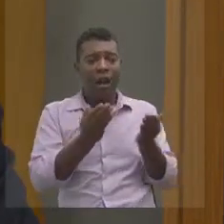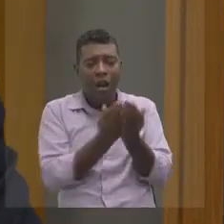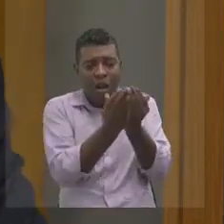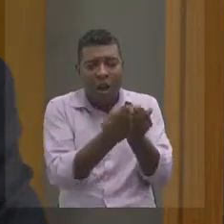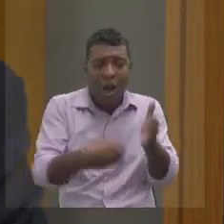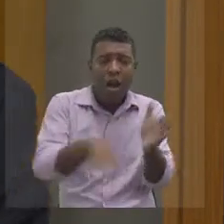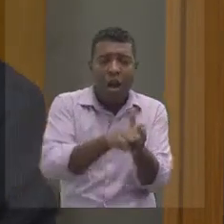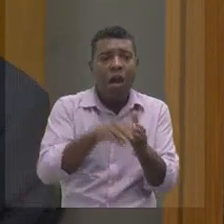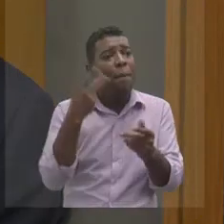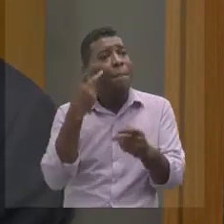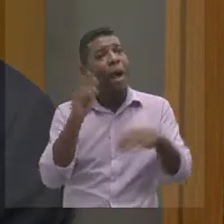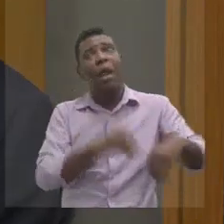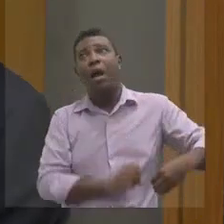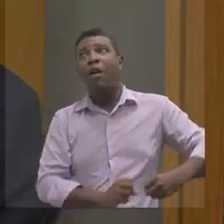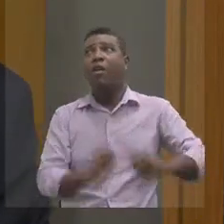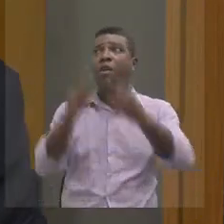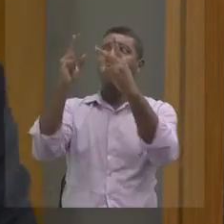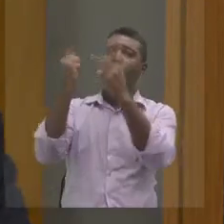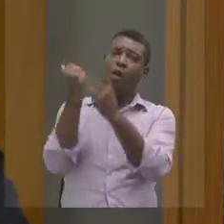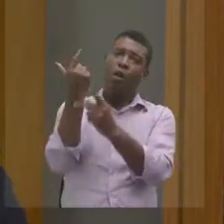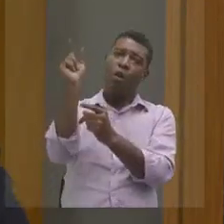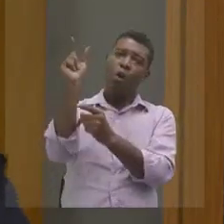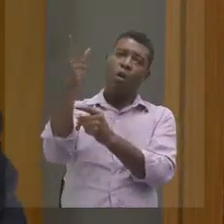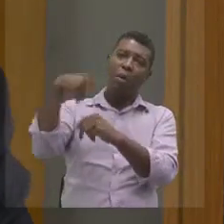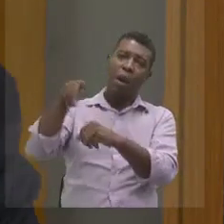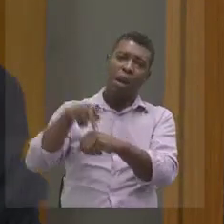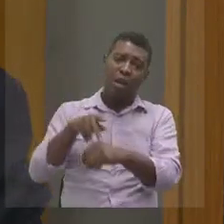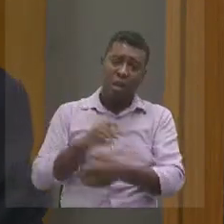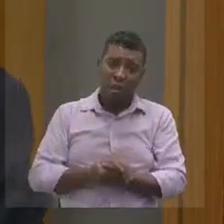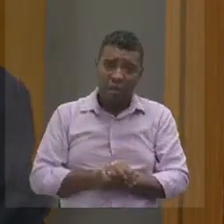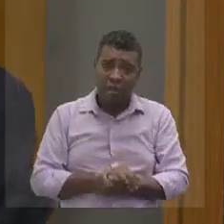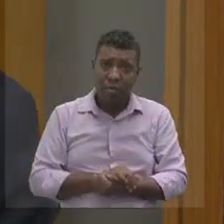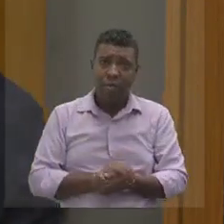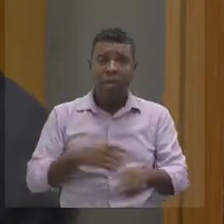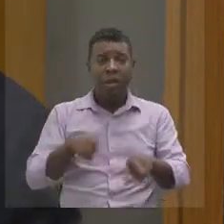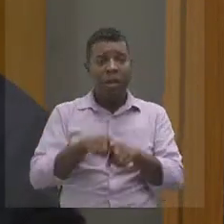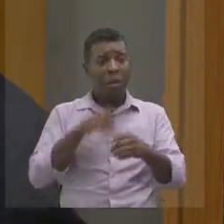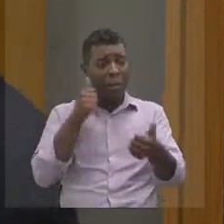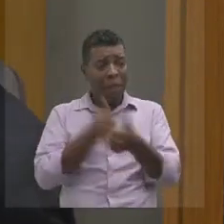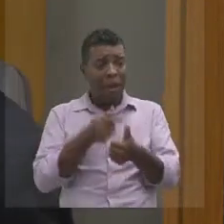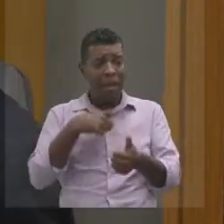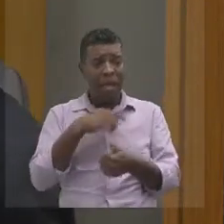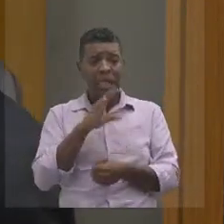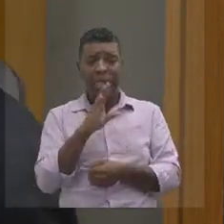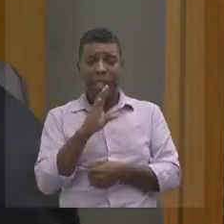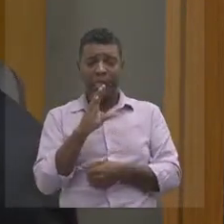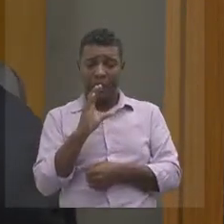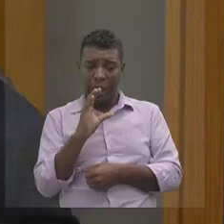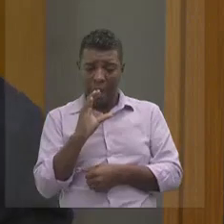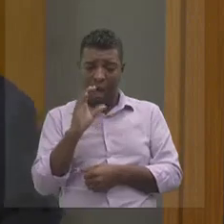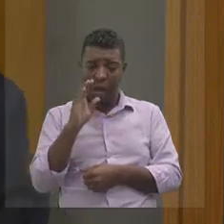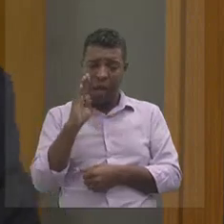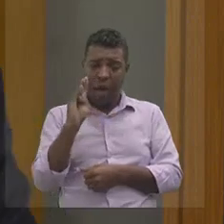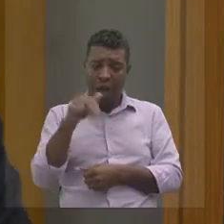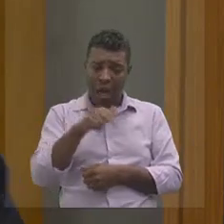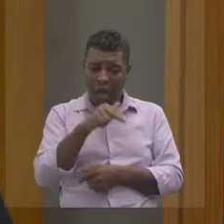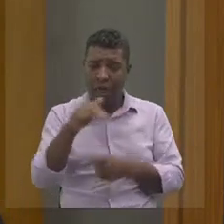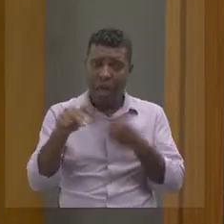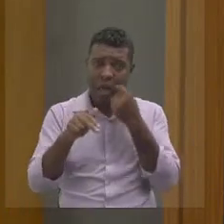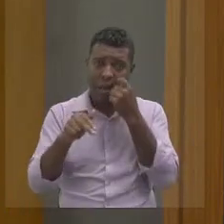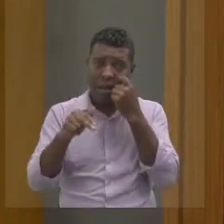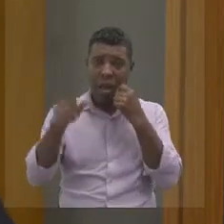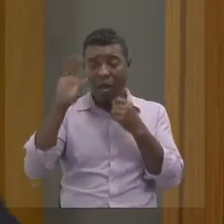né Nós temos ali também próximo ali essa Rodovia a CBM que a maior produtora de nióbio do mundo